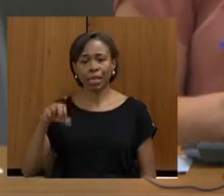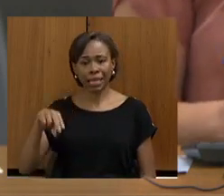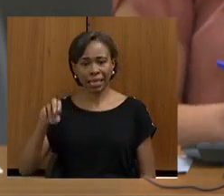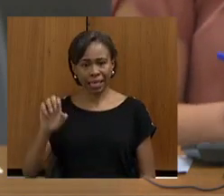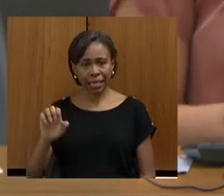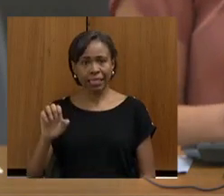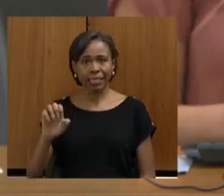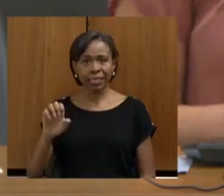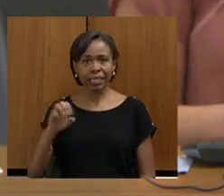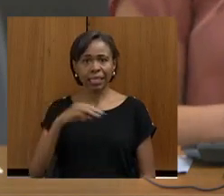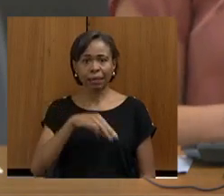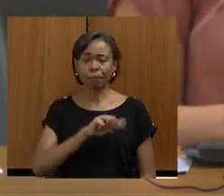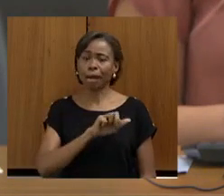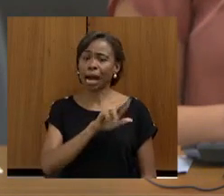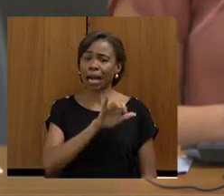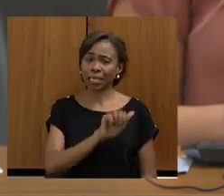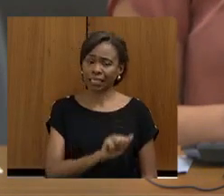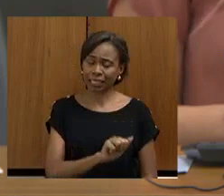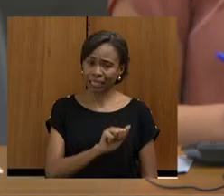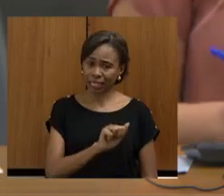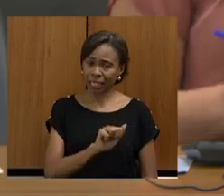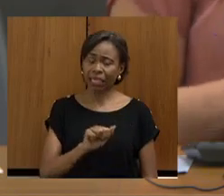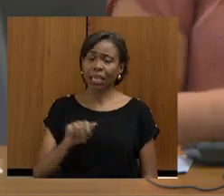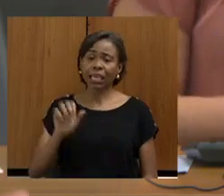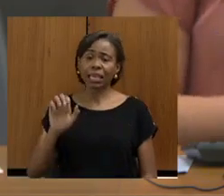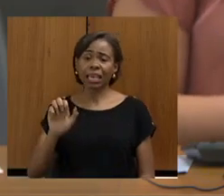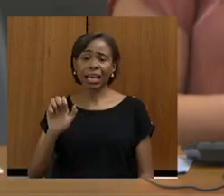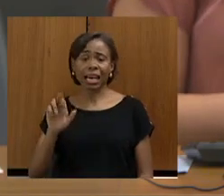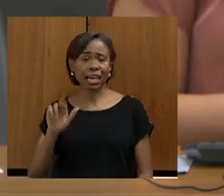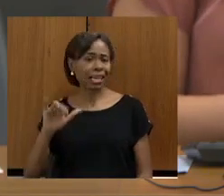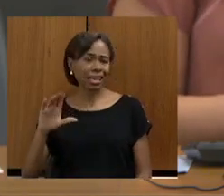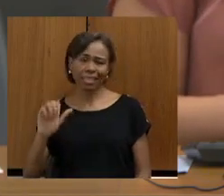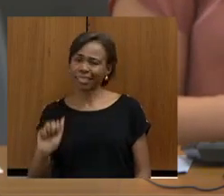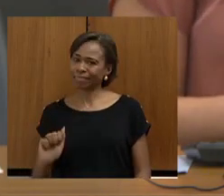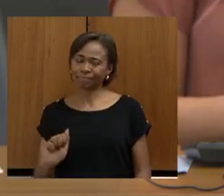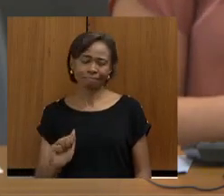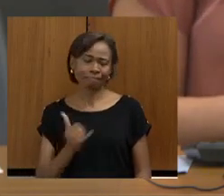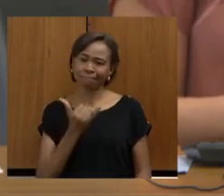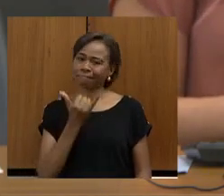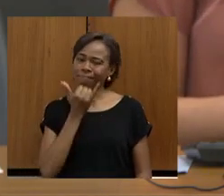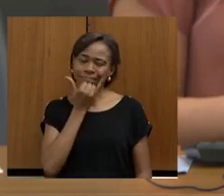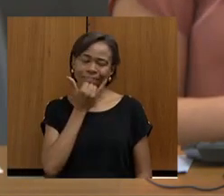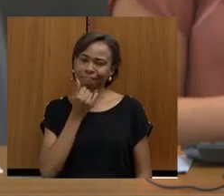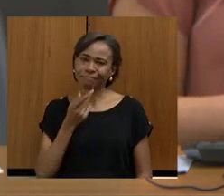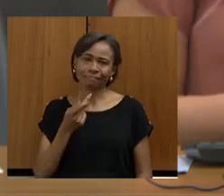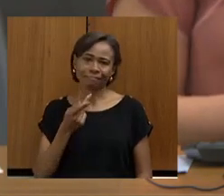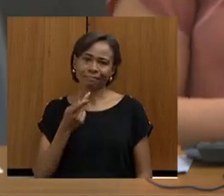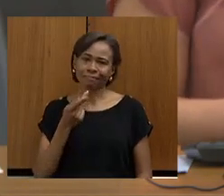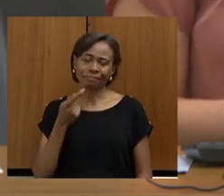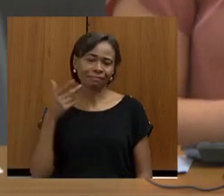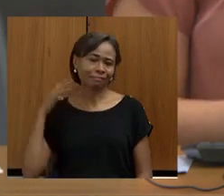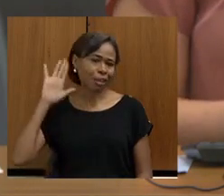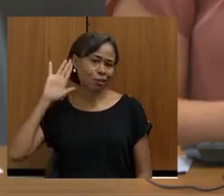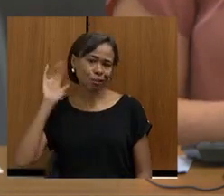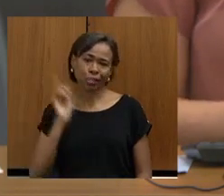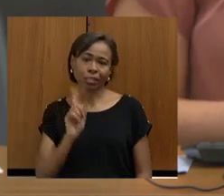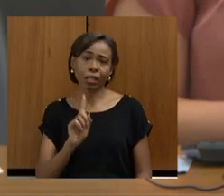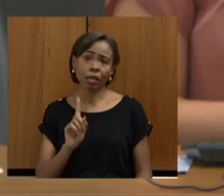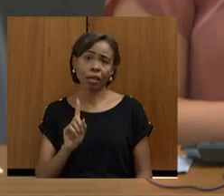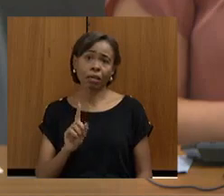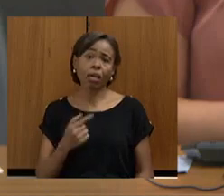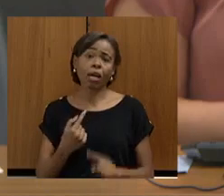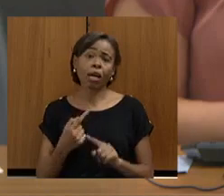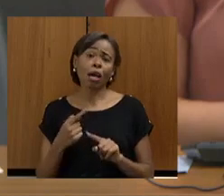Marina e a Érica, não vamos poder ouvi-las, porque... Oi? Não, mas o prazo